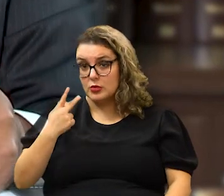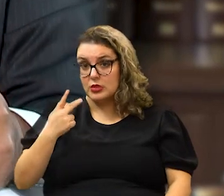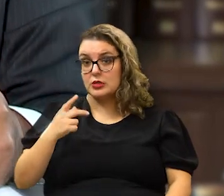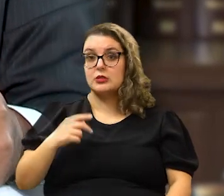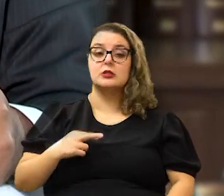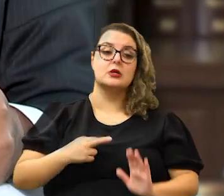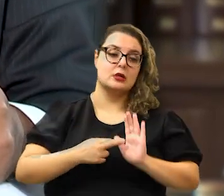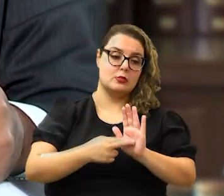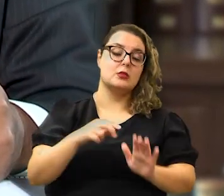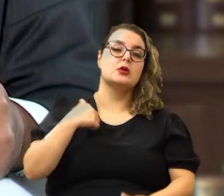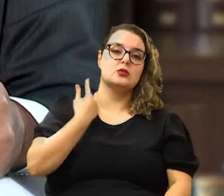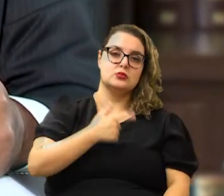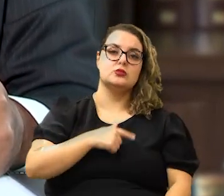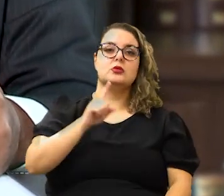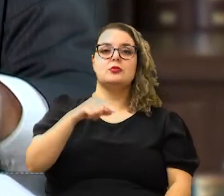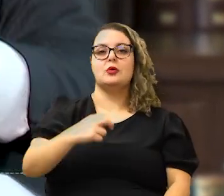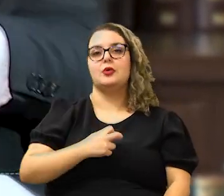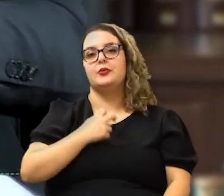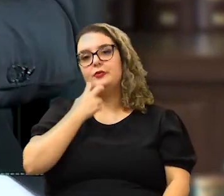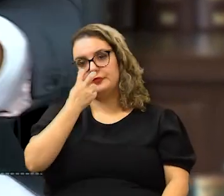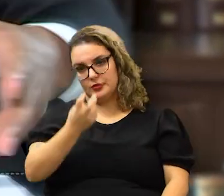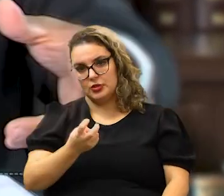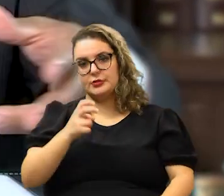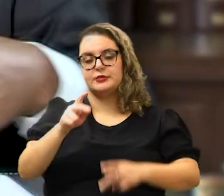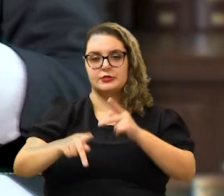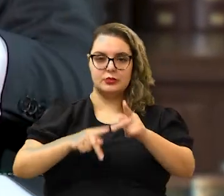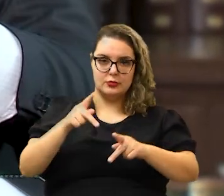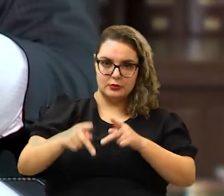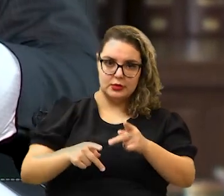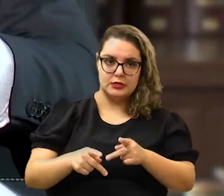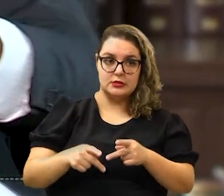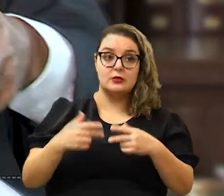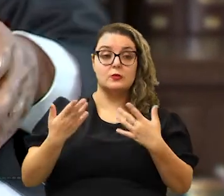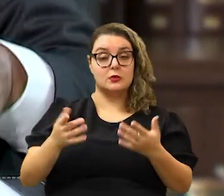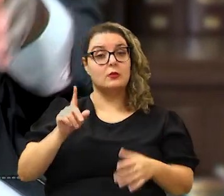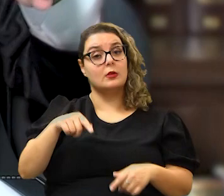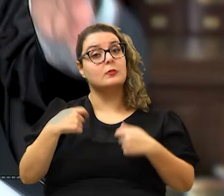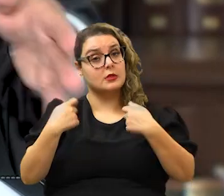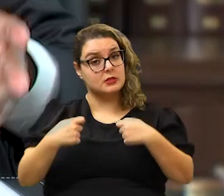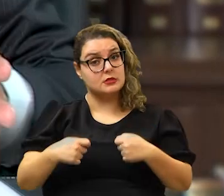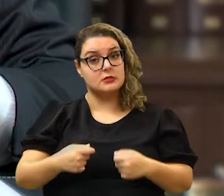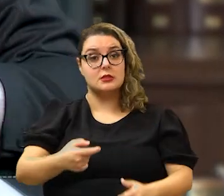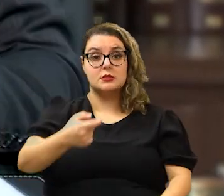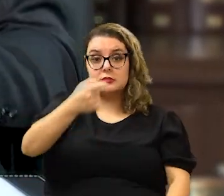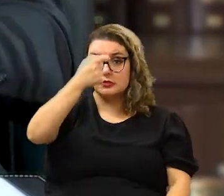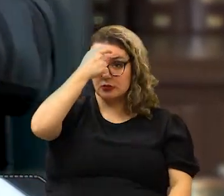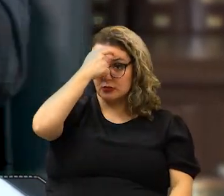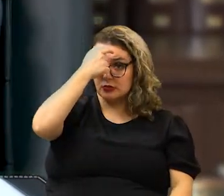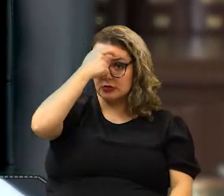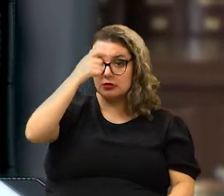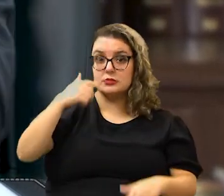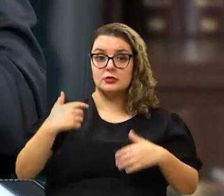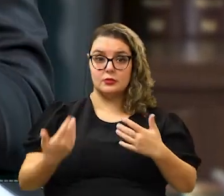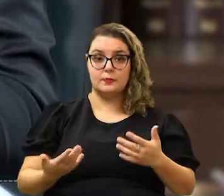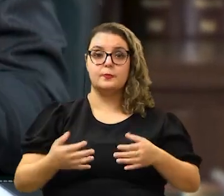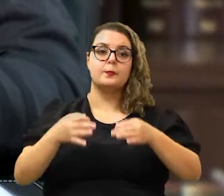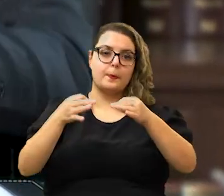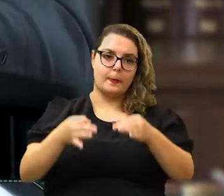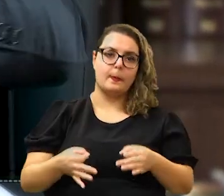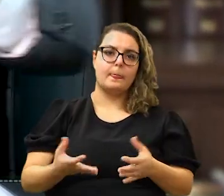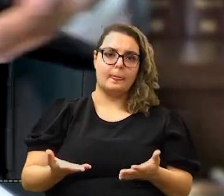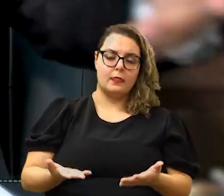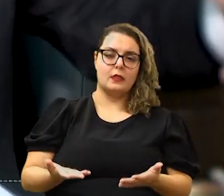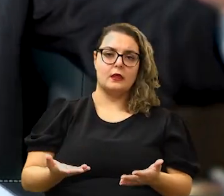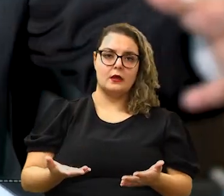preciso essa conscientização, né? Justamente para que não se torne sempre o mesmo grupo, as mesmas pessoas, né?